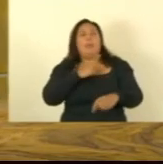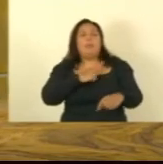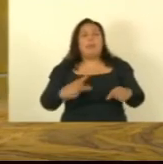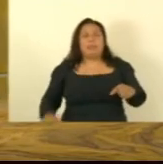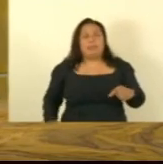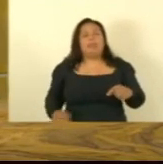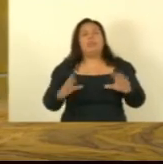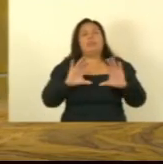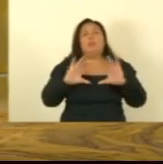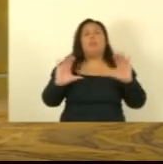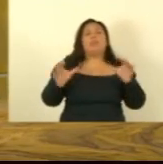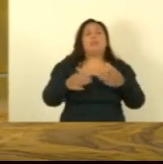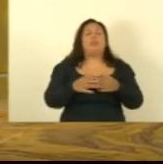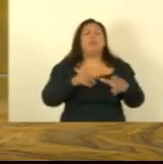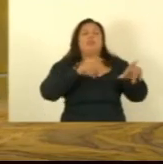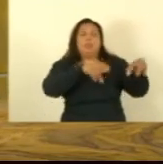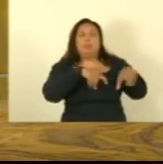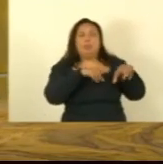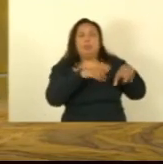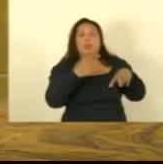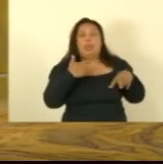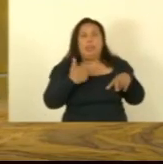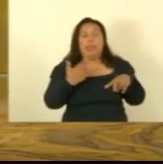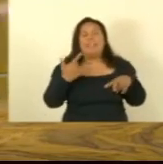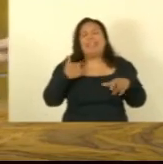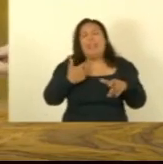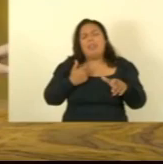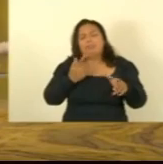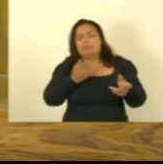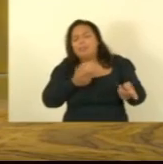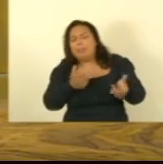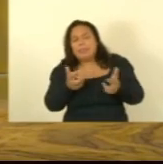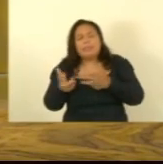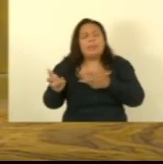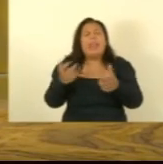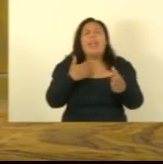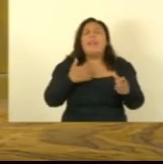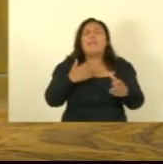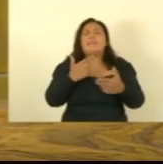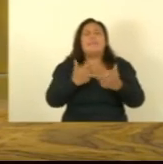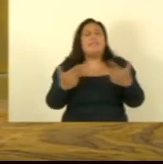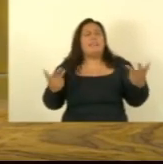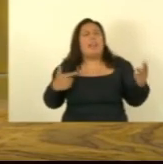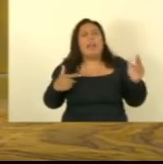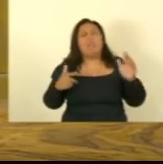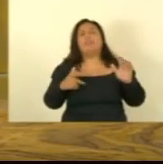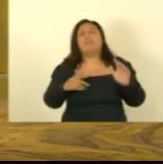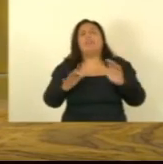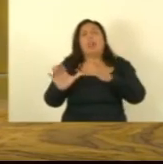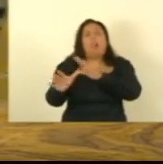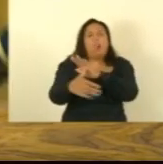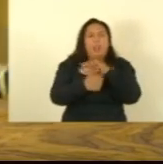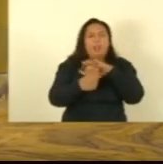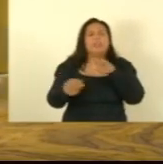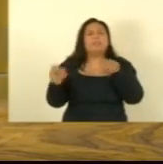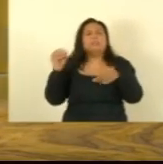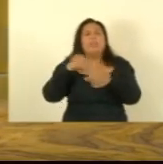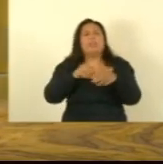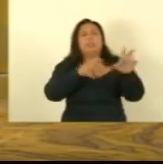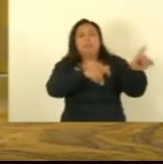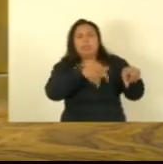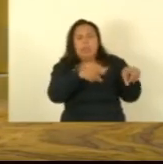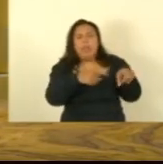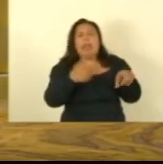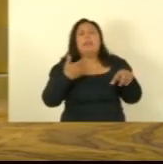Coronel Wellington, verificando os diversos assaltos existentes no interior de nosso estado, na área produtiva,